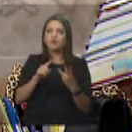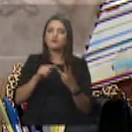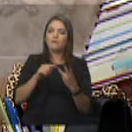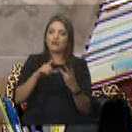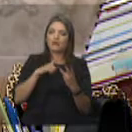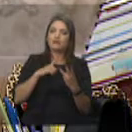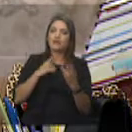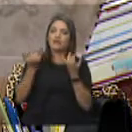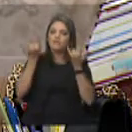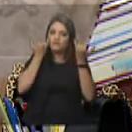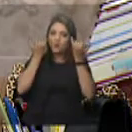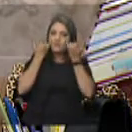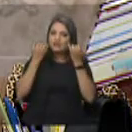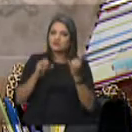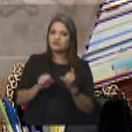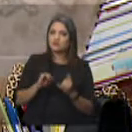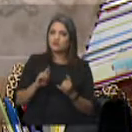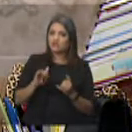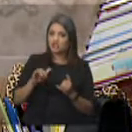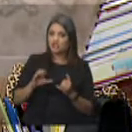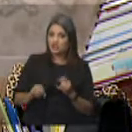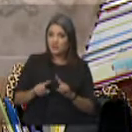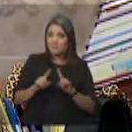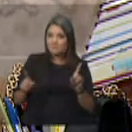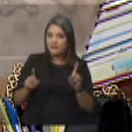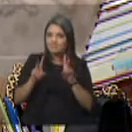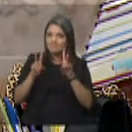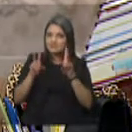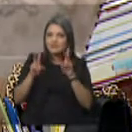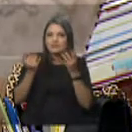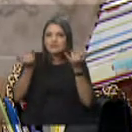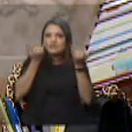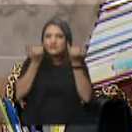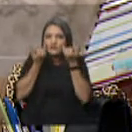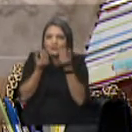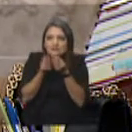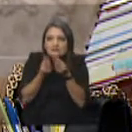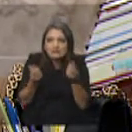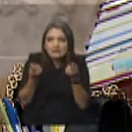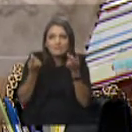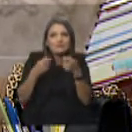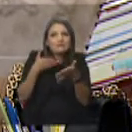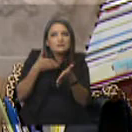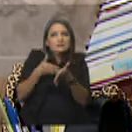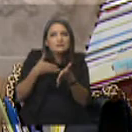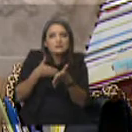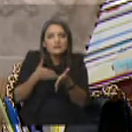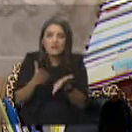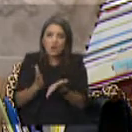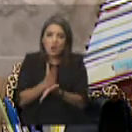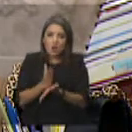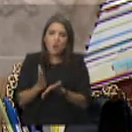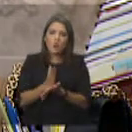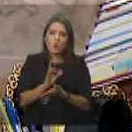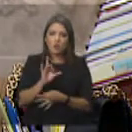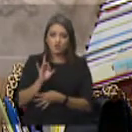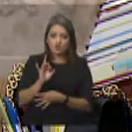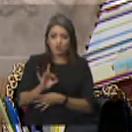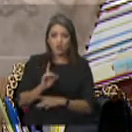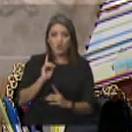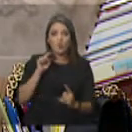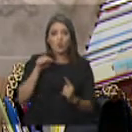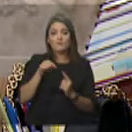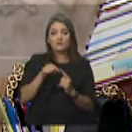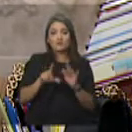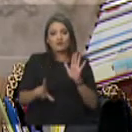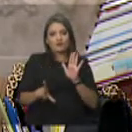sigilo, mas cuja natureza sensível sujeita seu compartilhamento a estritas hipóteses legais para fins previstos